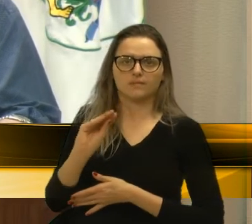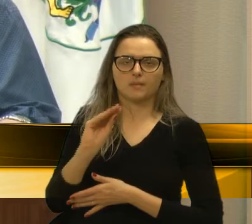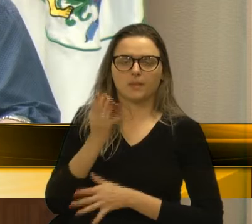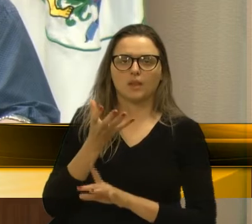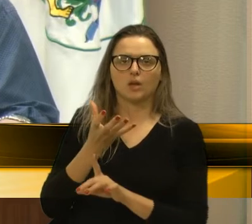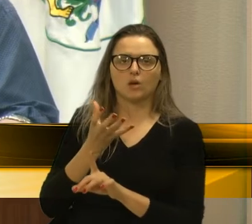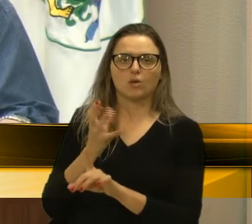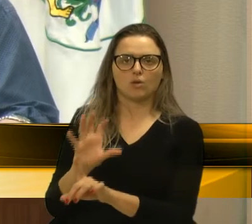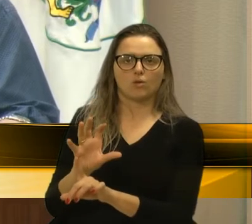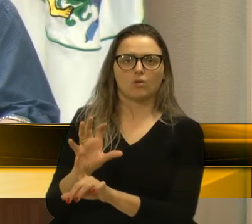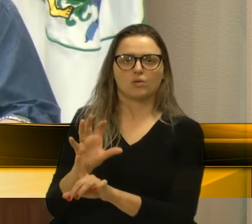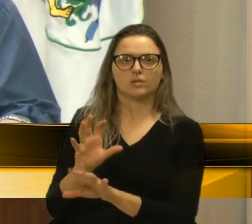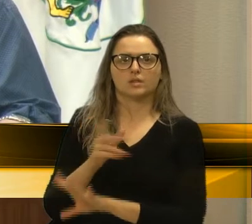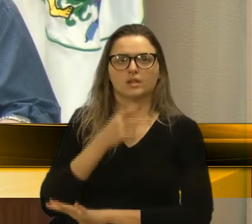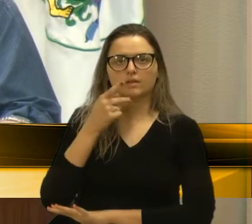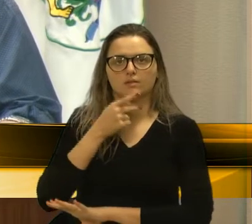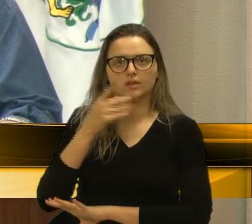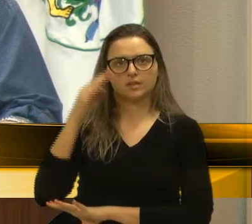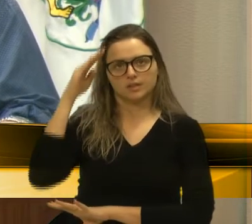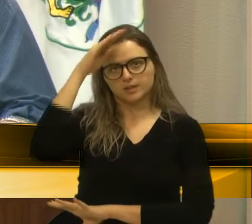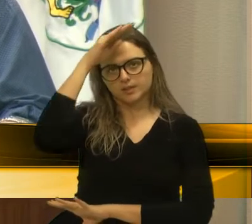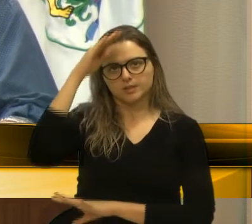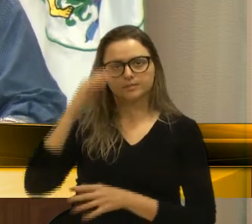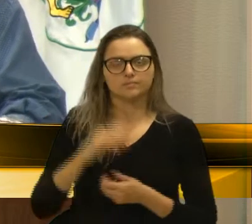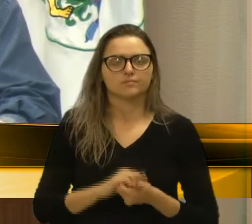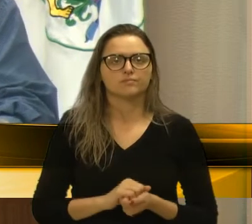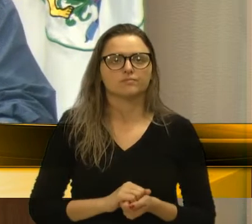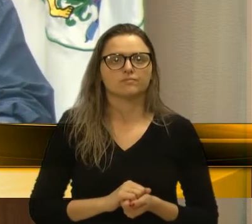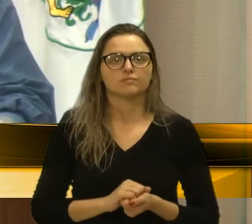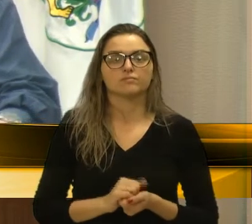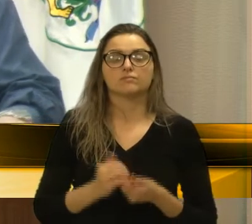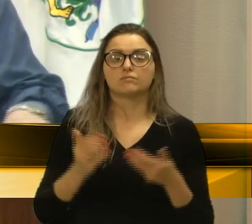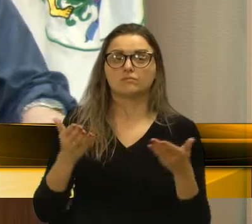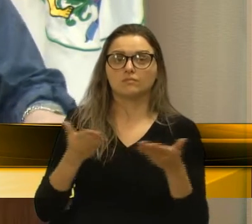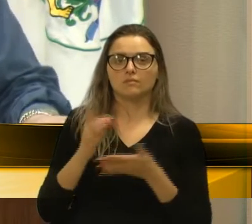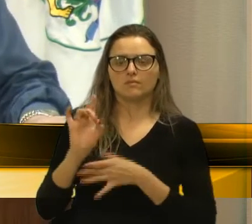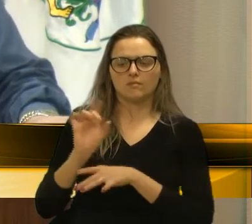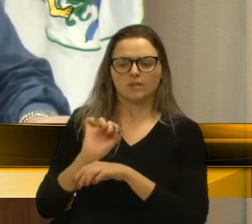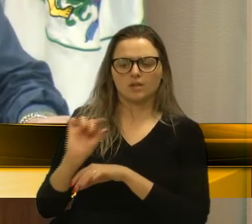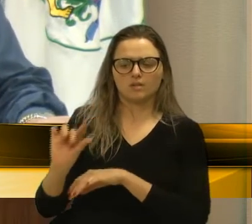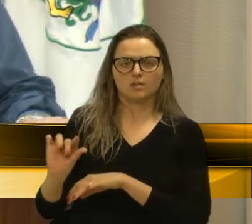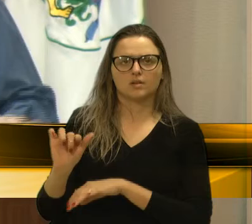de manifestação. Permite uma parte, Edu? Já em seguida, a vereadora Denise.